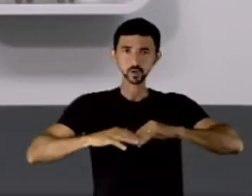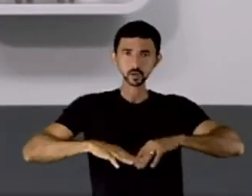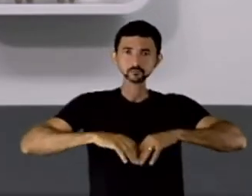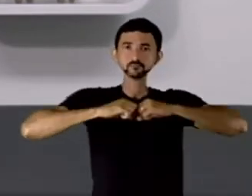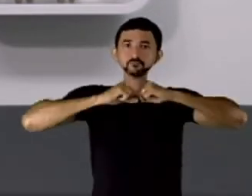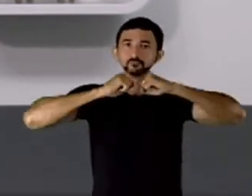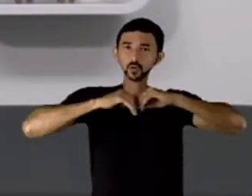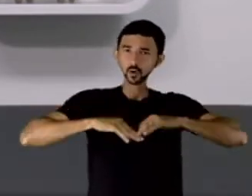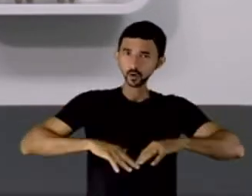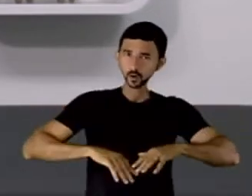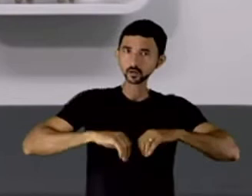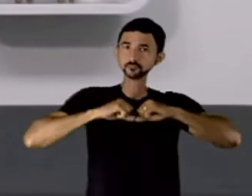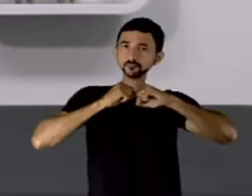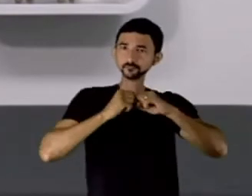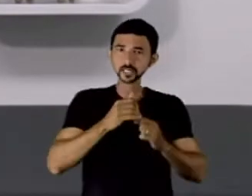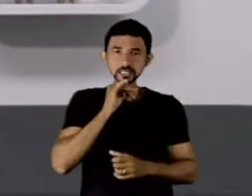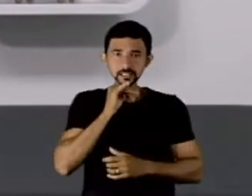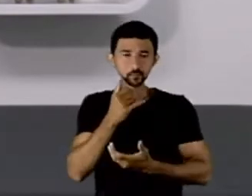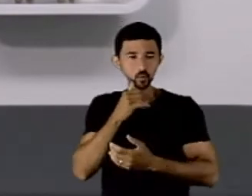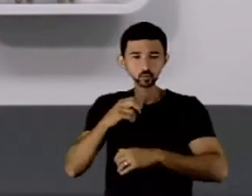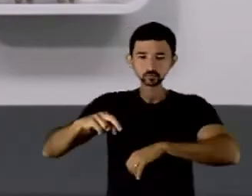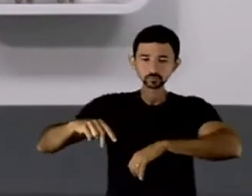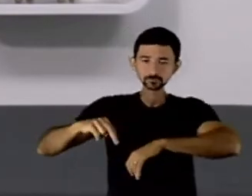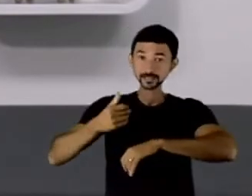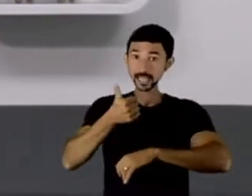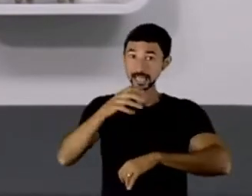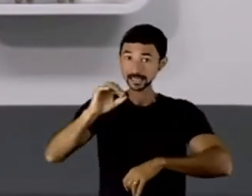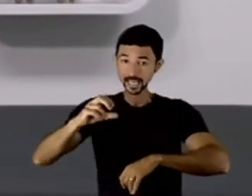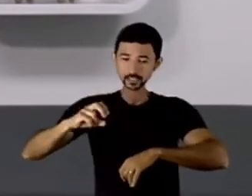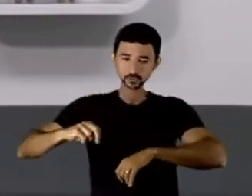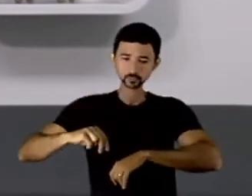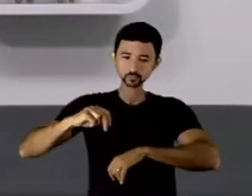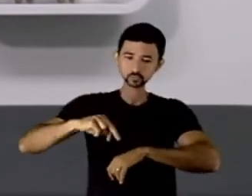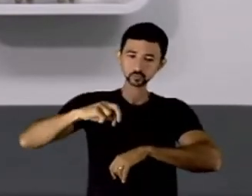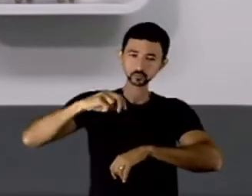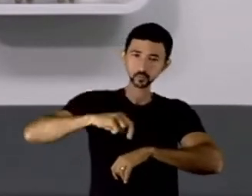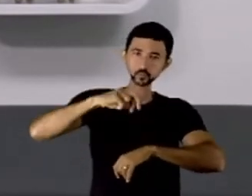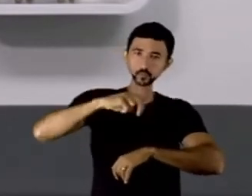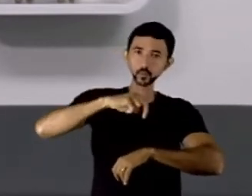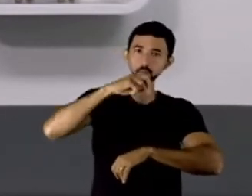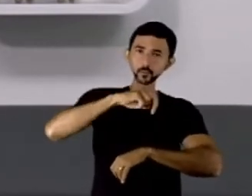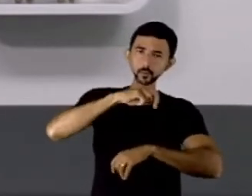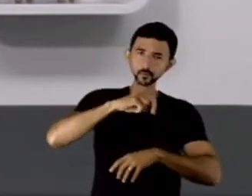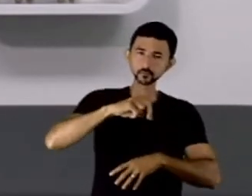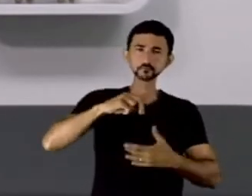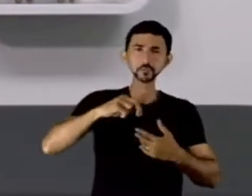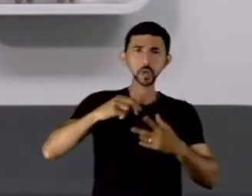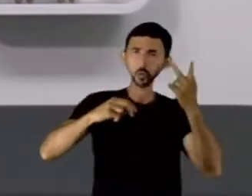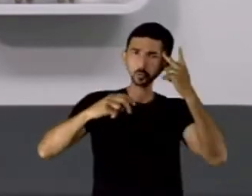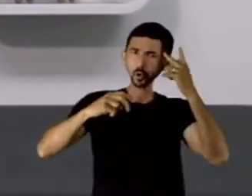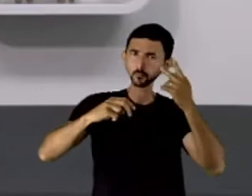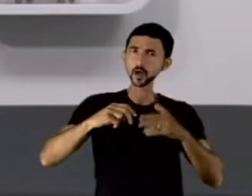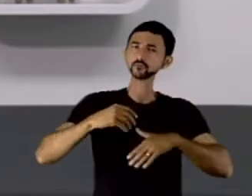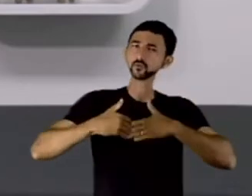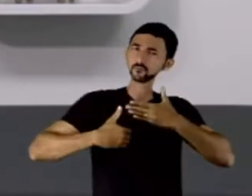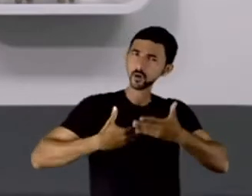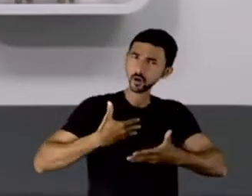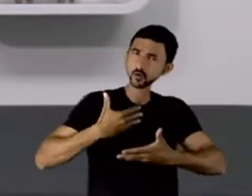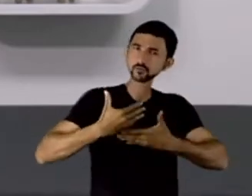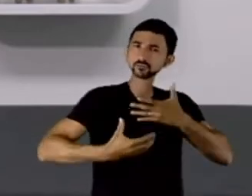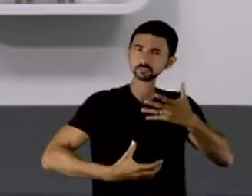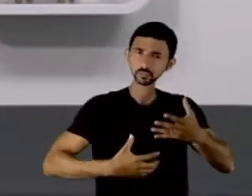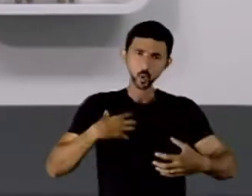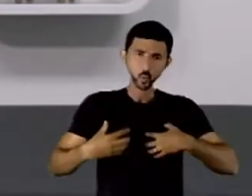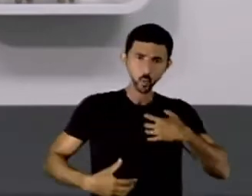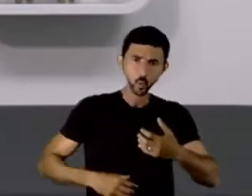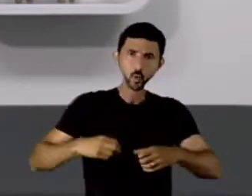Ou seja, se você consegue subir 10 degraus de escada sem ficar cansado, você vai estimulando o seu